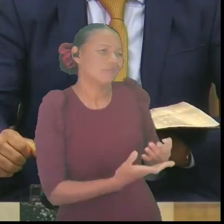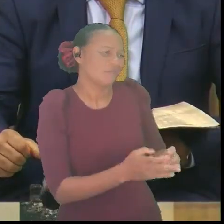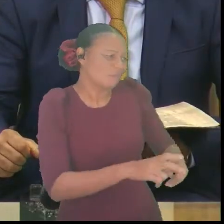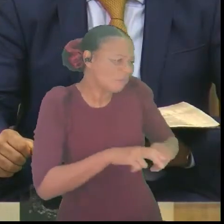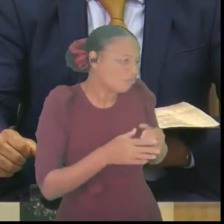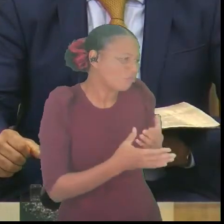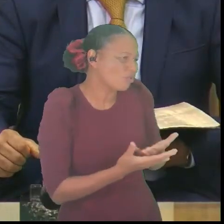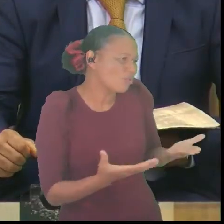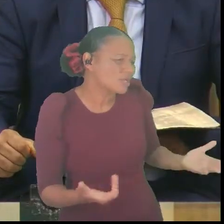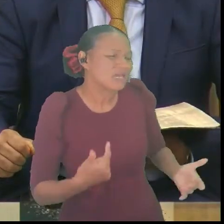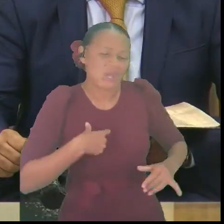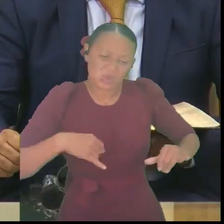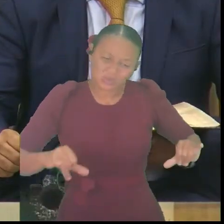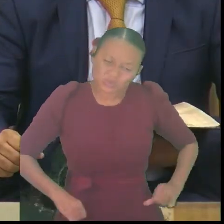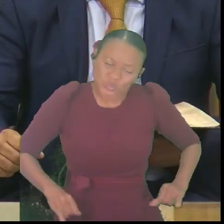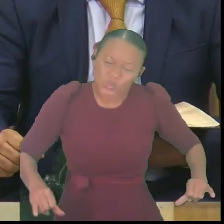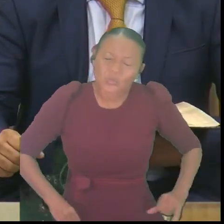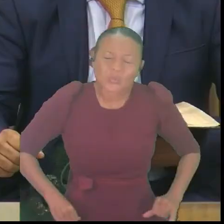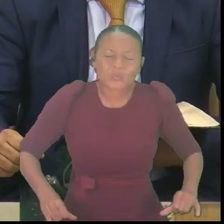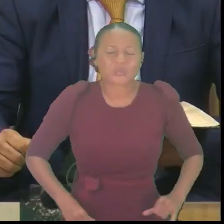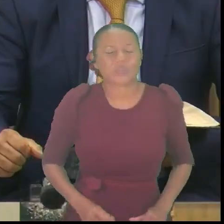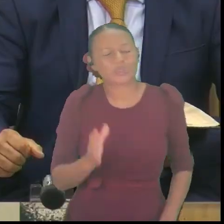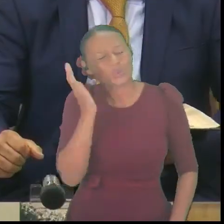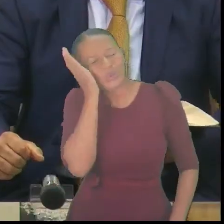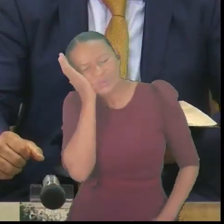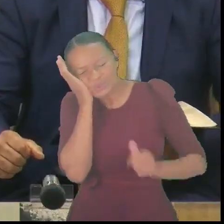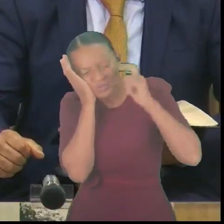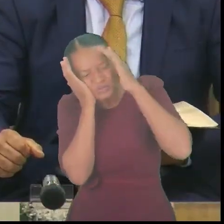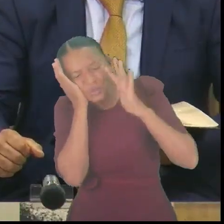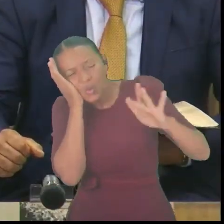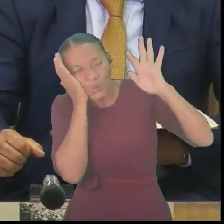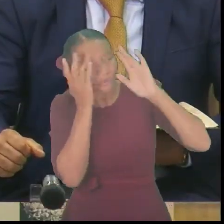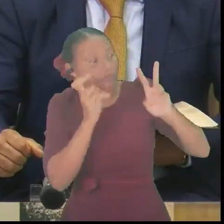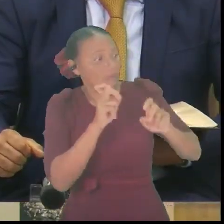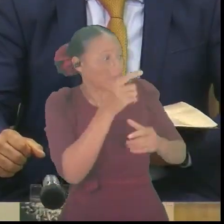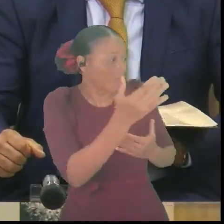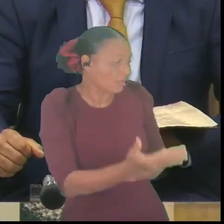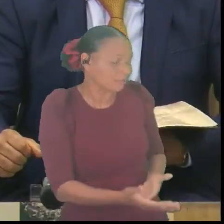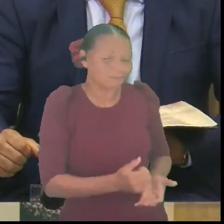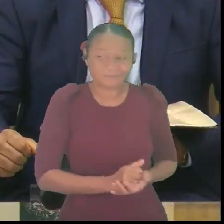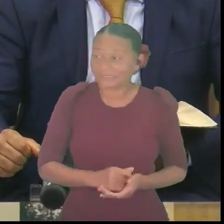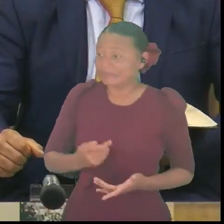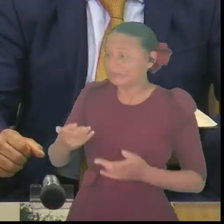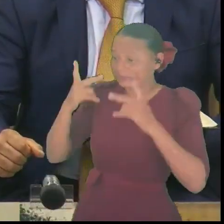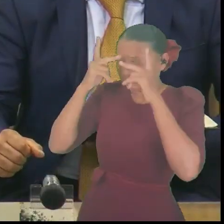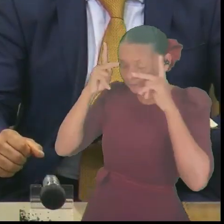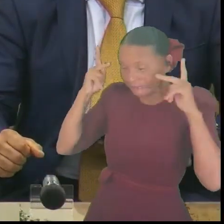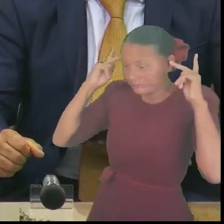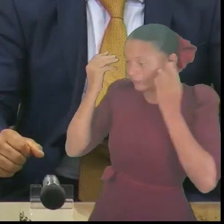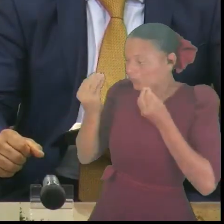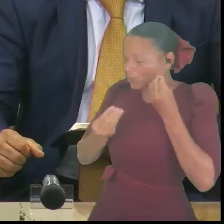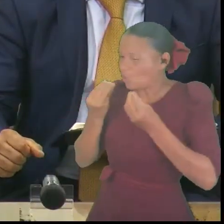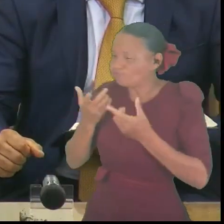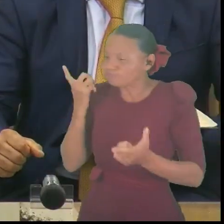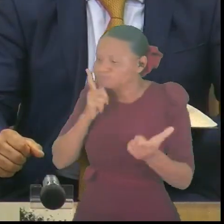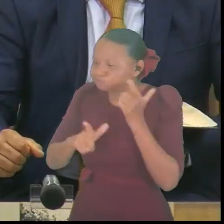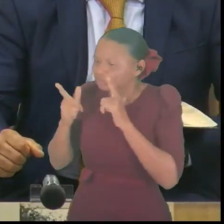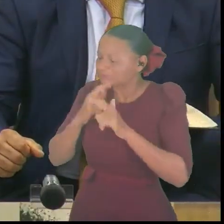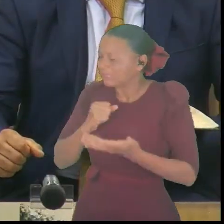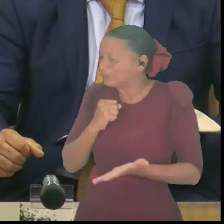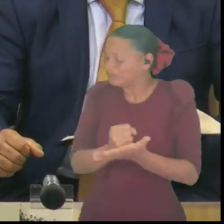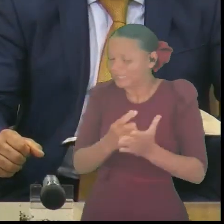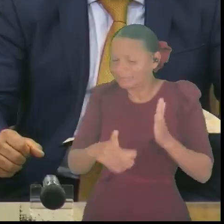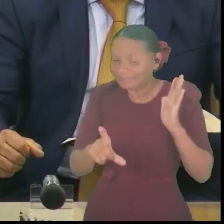eu muito sofri esta noite em sonho. E então Pilatos está tentando achar uma brecha na lei, e por ocasião da festa